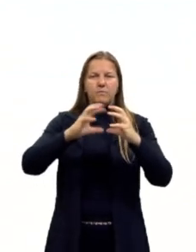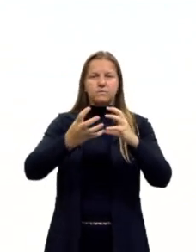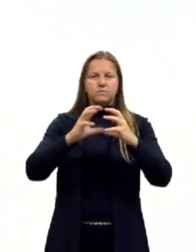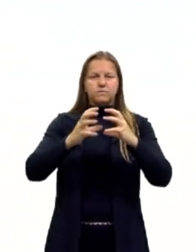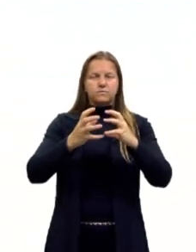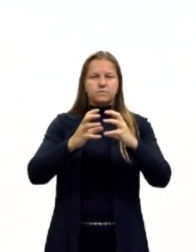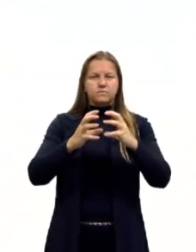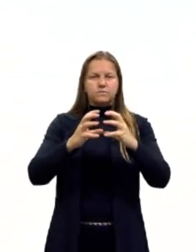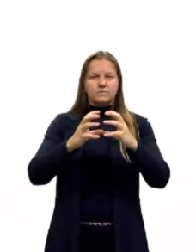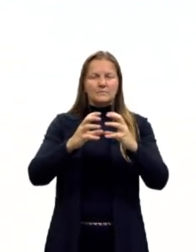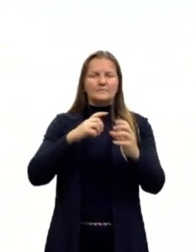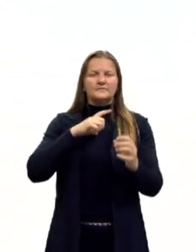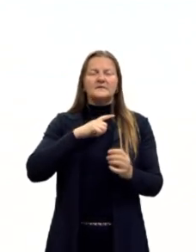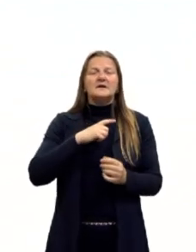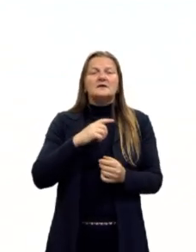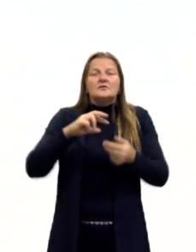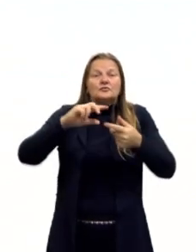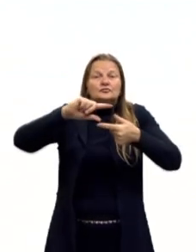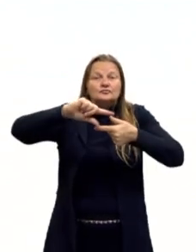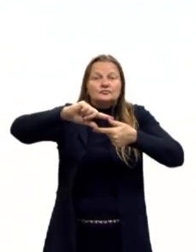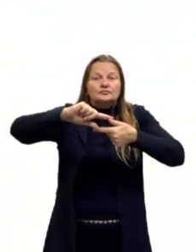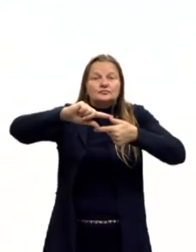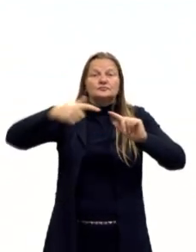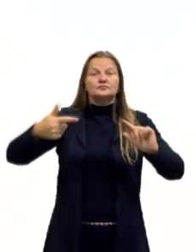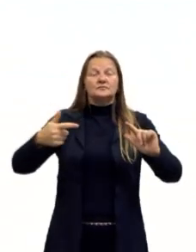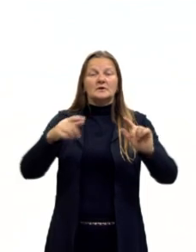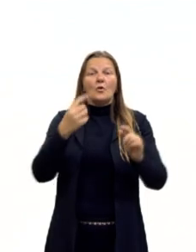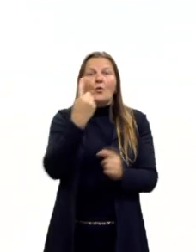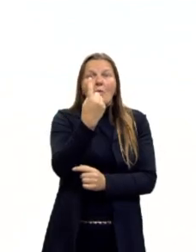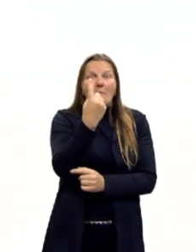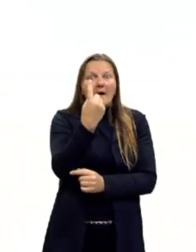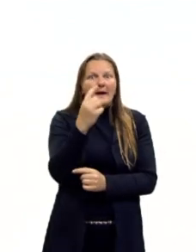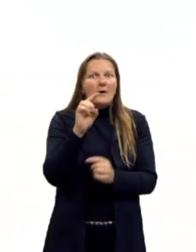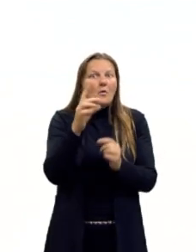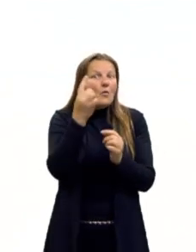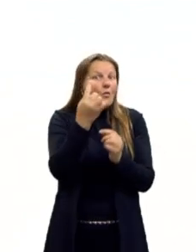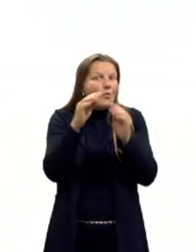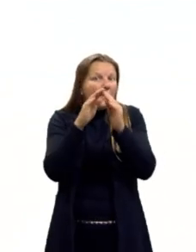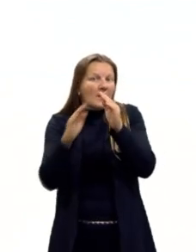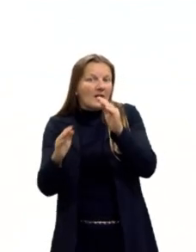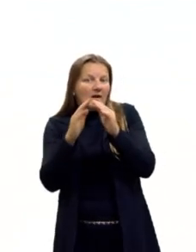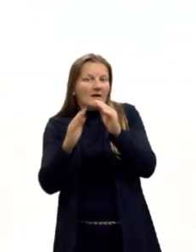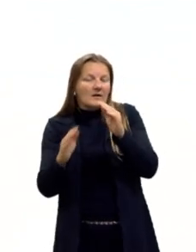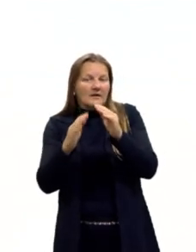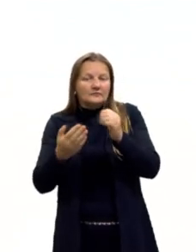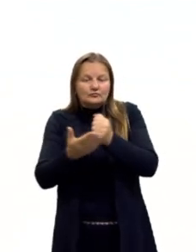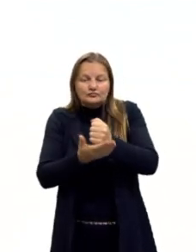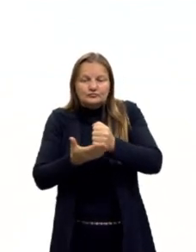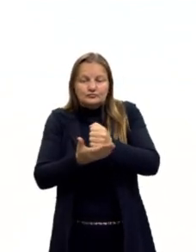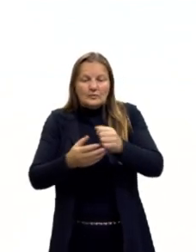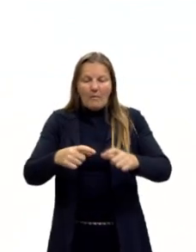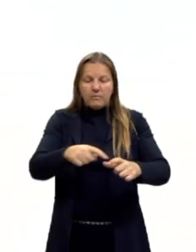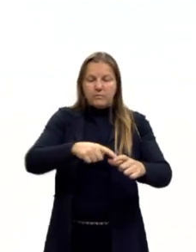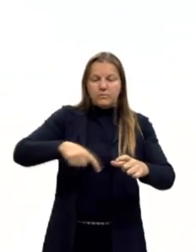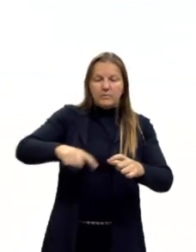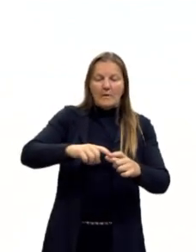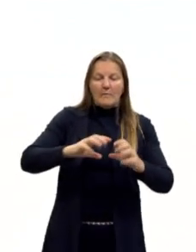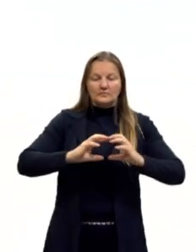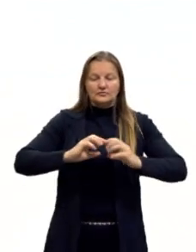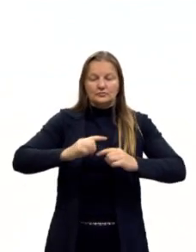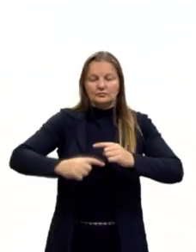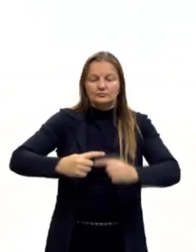sólido geométrico com pelo menos uma superfície arredondada esse sólidos podem rolar sobre